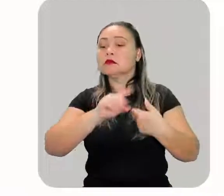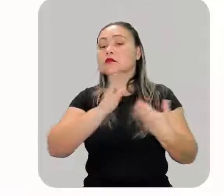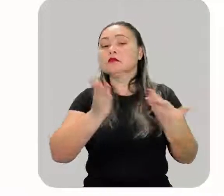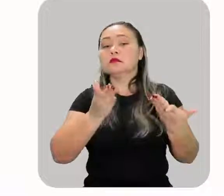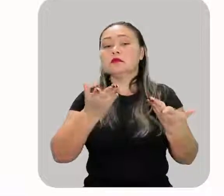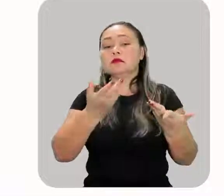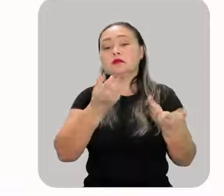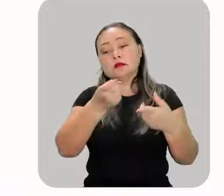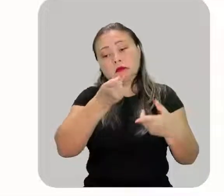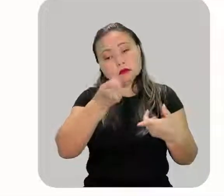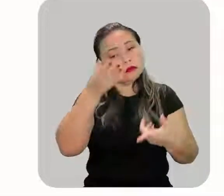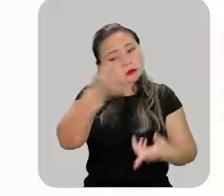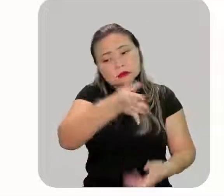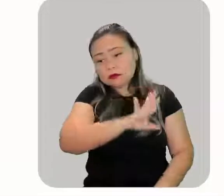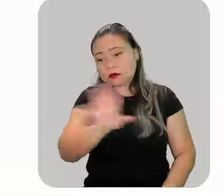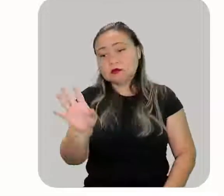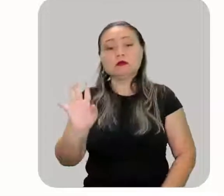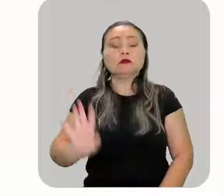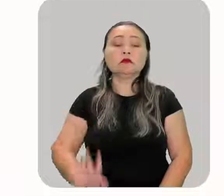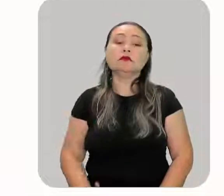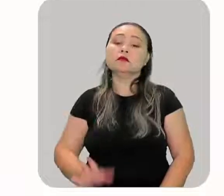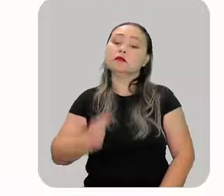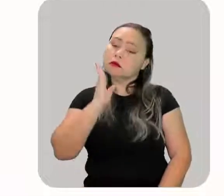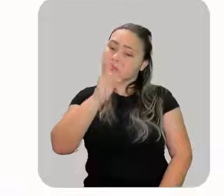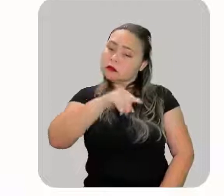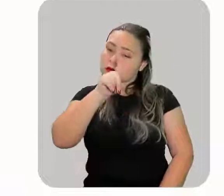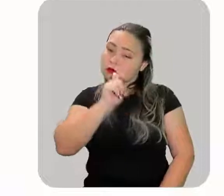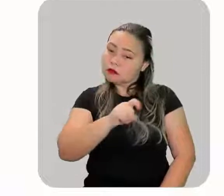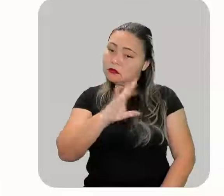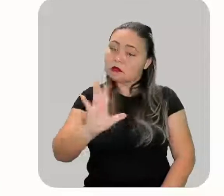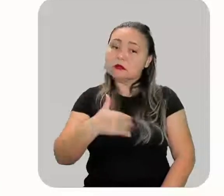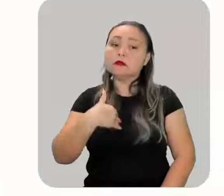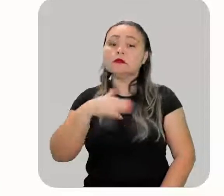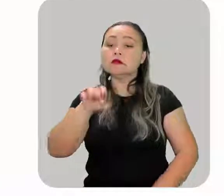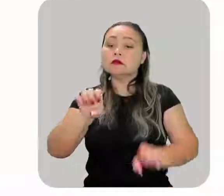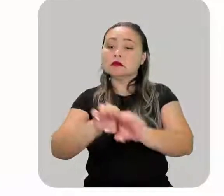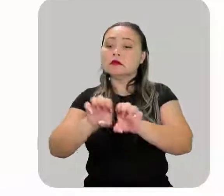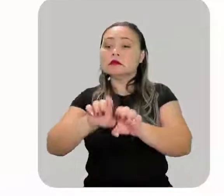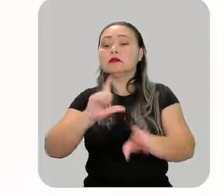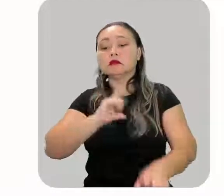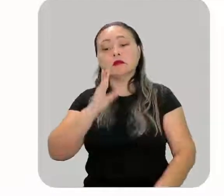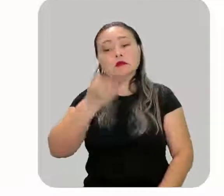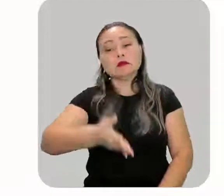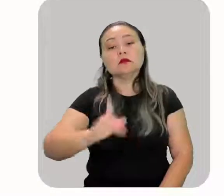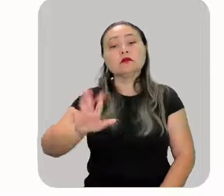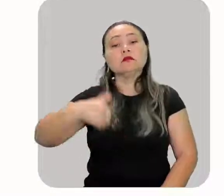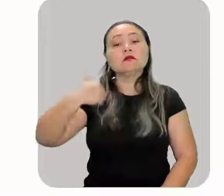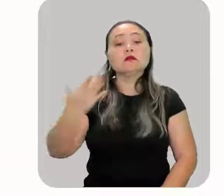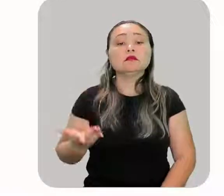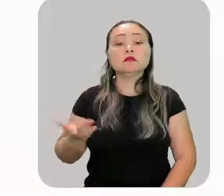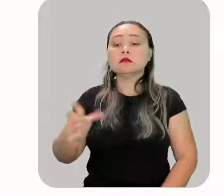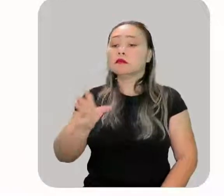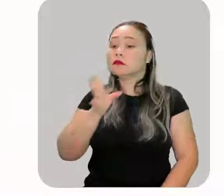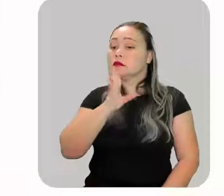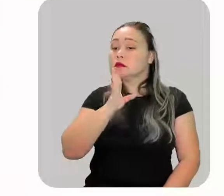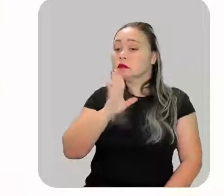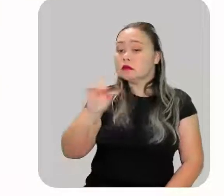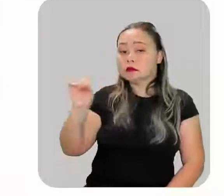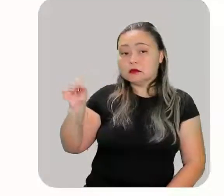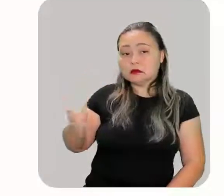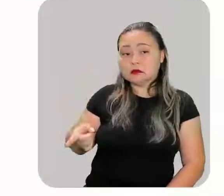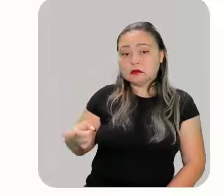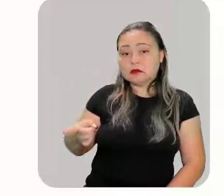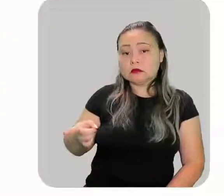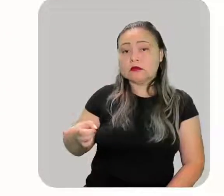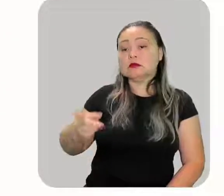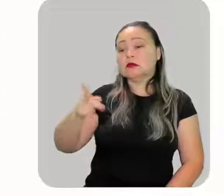certinho. Né? O valor de x é aquele ali, então a gente chama de incógnita. Para ser equação tem que ter incógnita. Então a gente já conhece equações, a gente